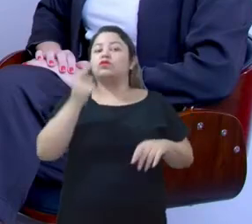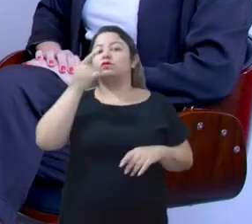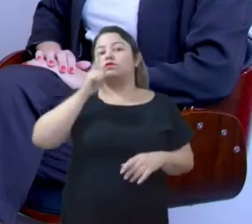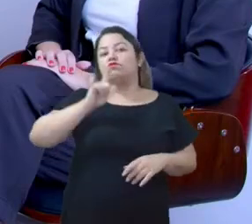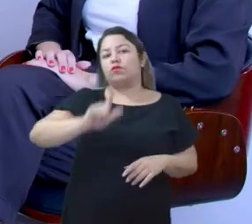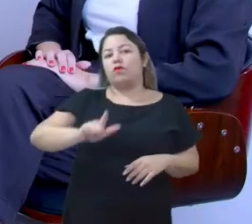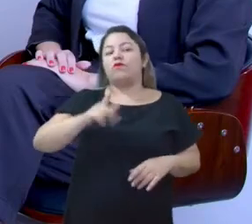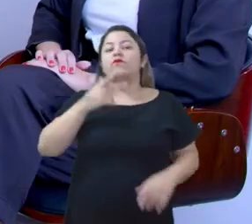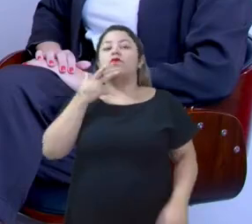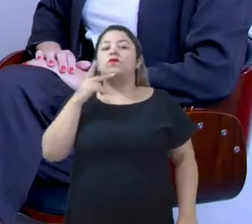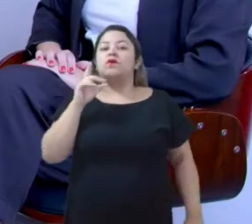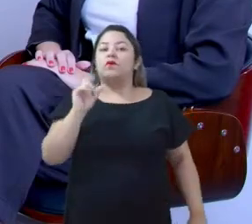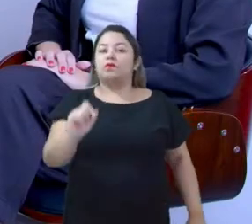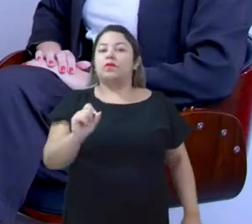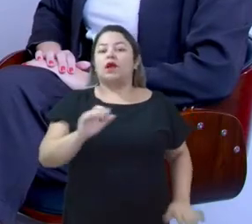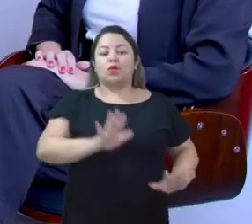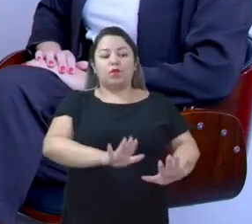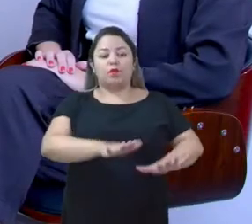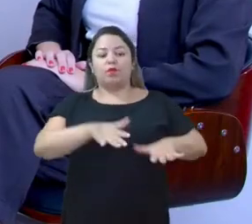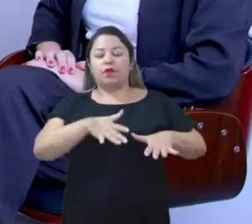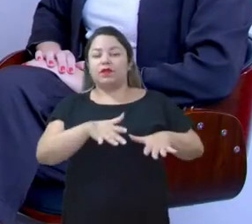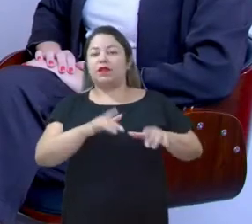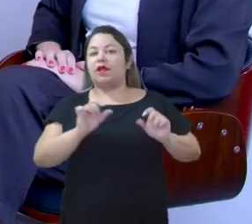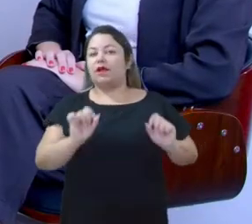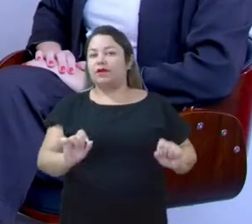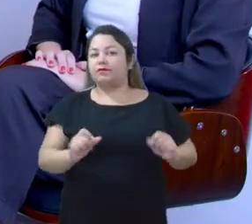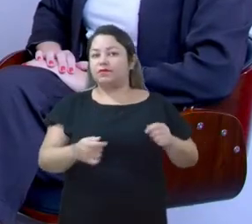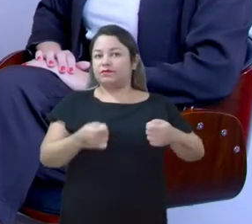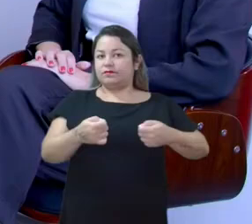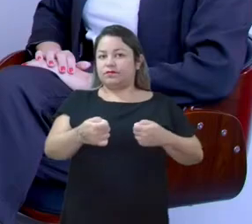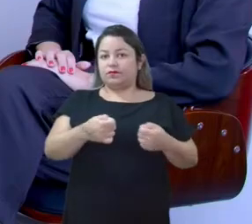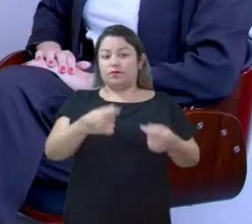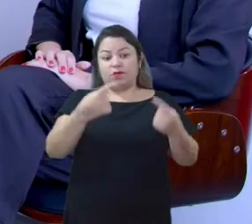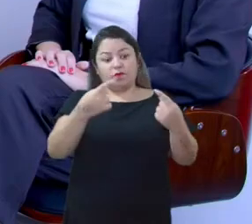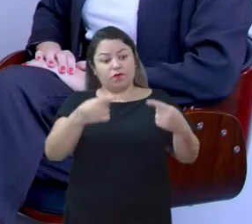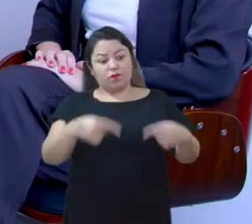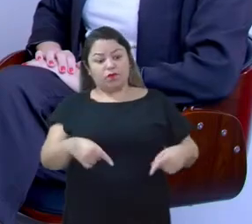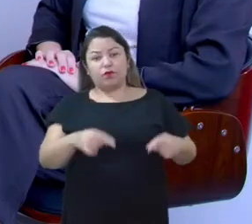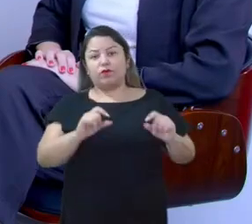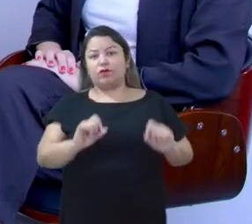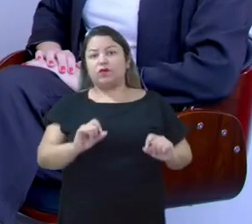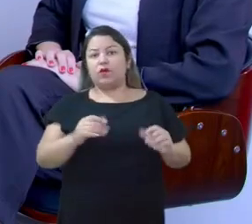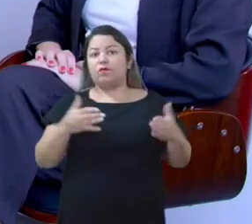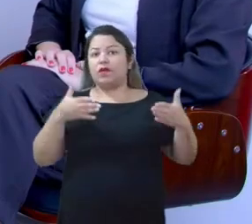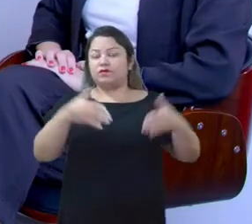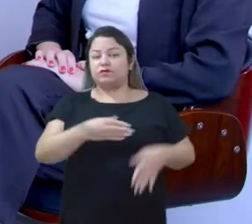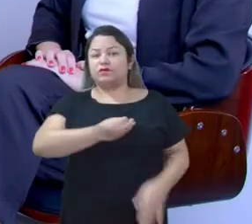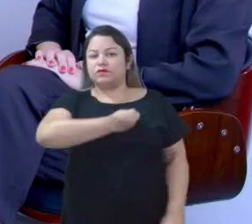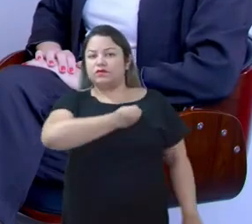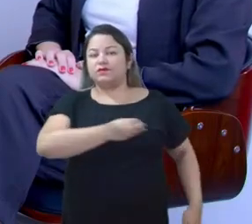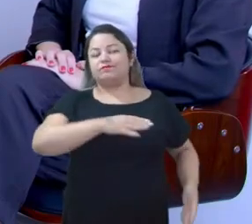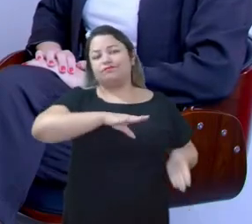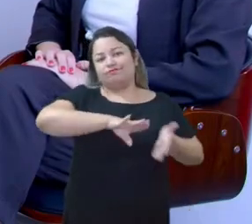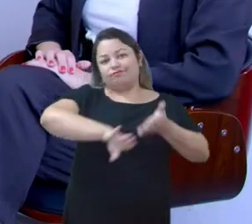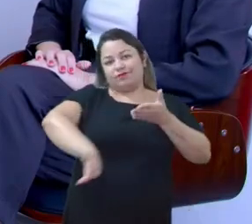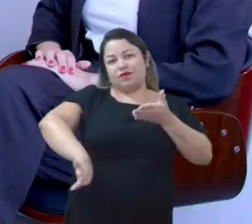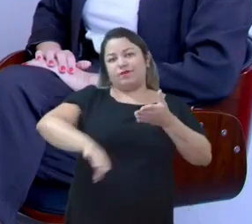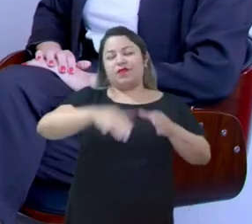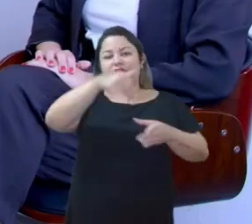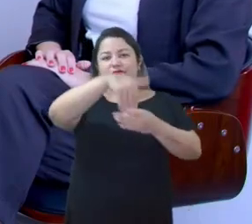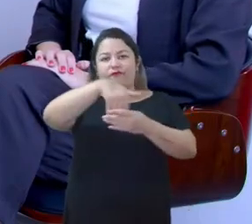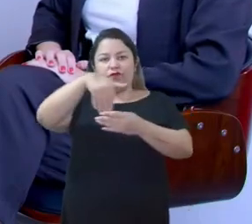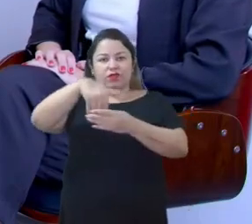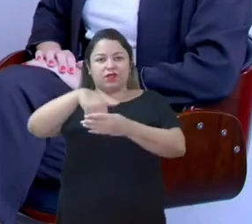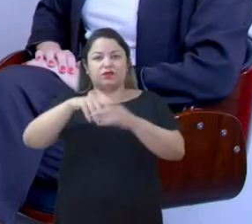novamente para o plenário, mas numa articulação política que eu participei, inclusive, nós retiramos da